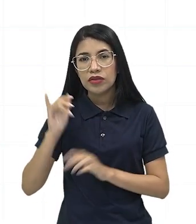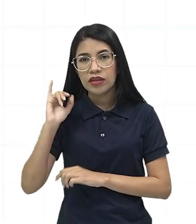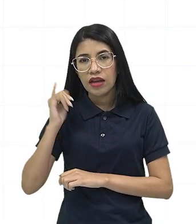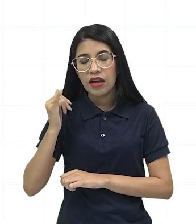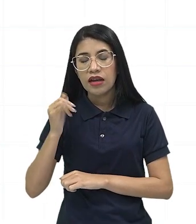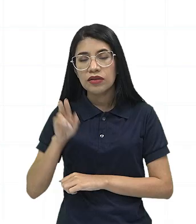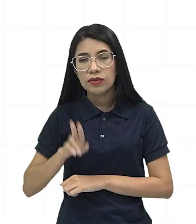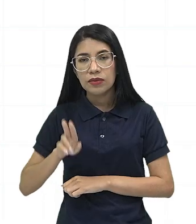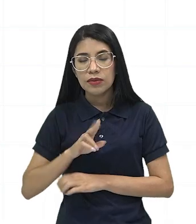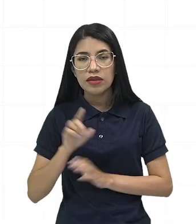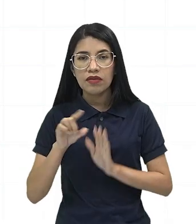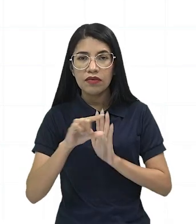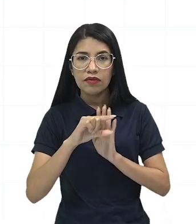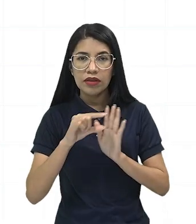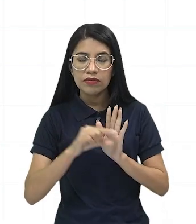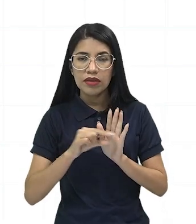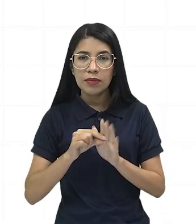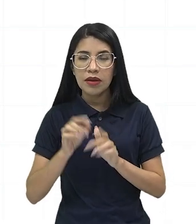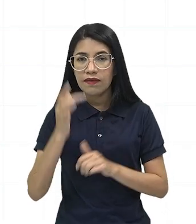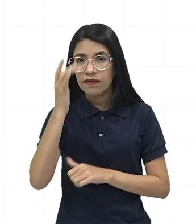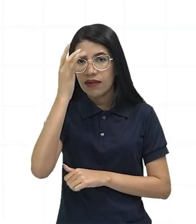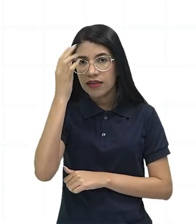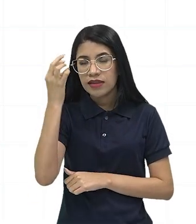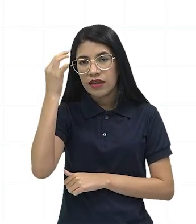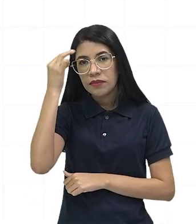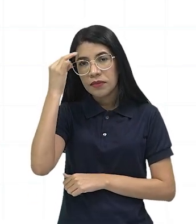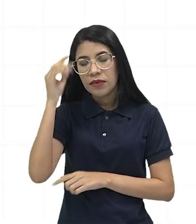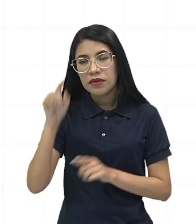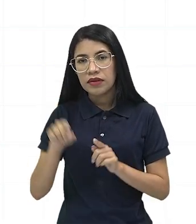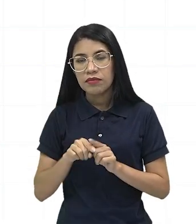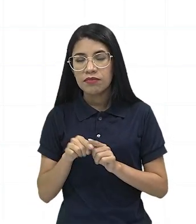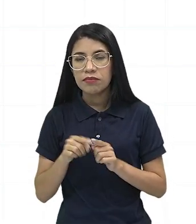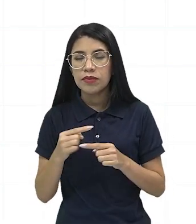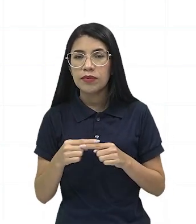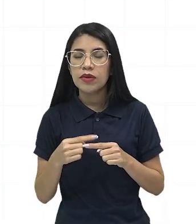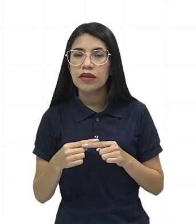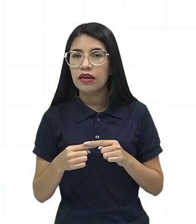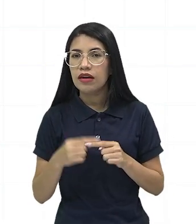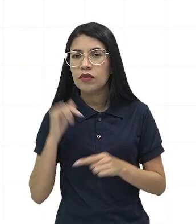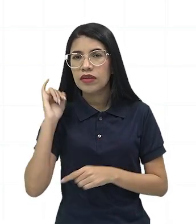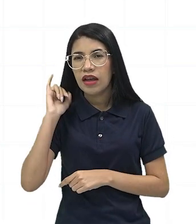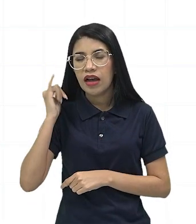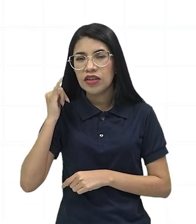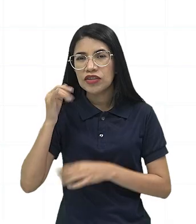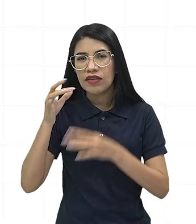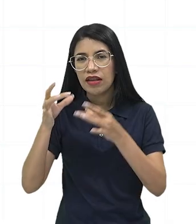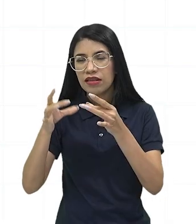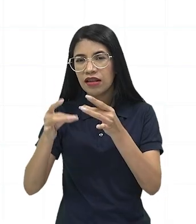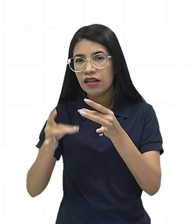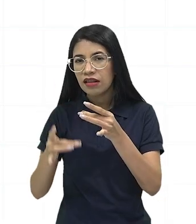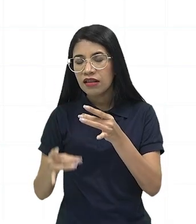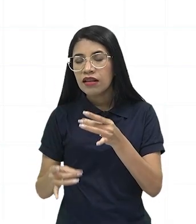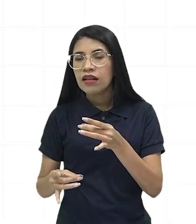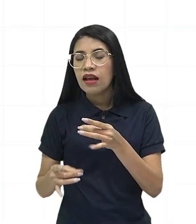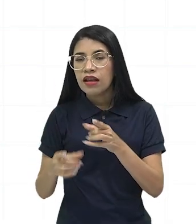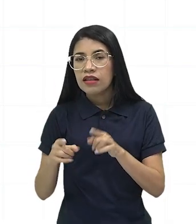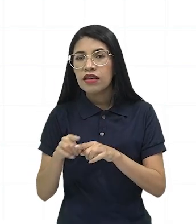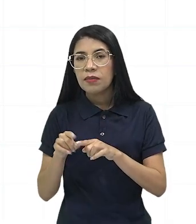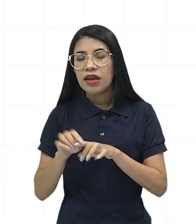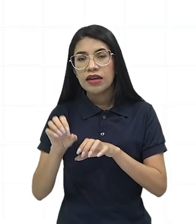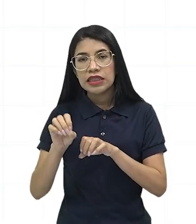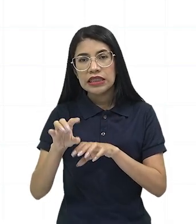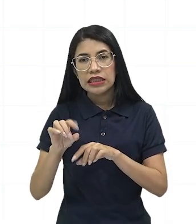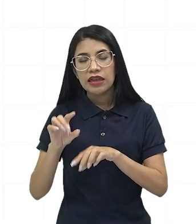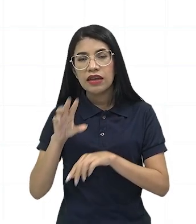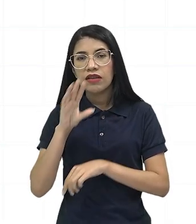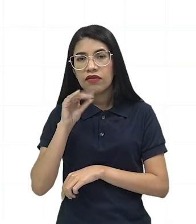em versos para ajudar na memorização. Como eram narrativas, eram muito grandes e muitas vezes transmitidas oralmente